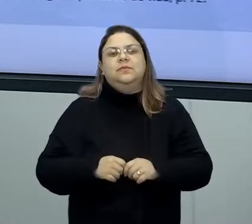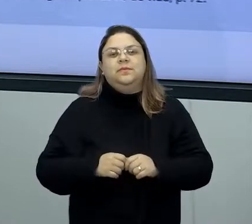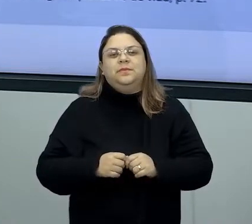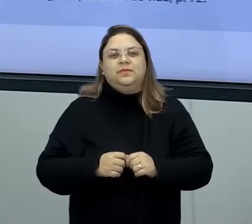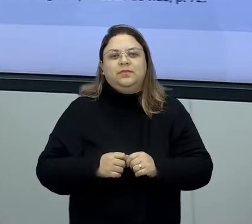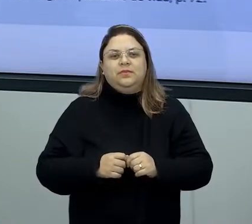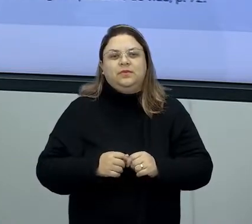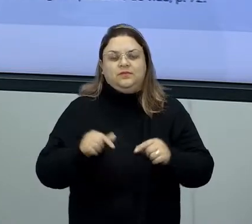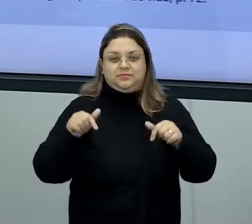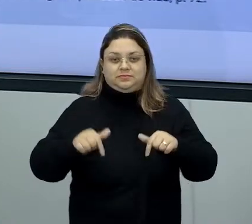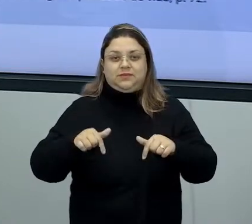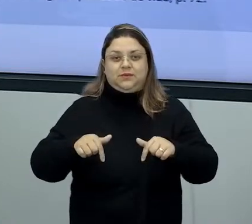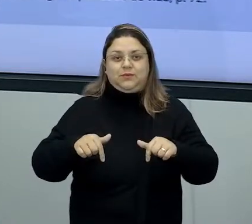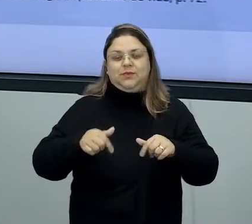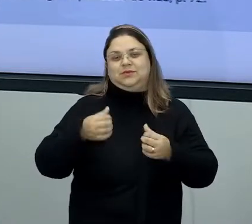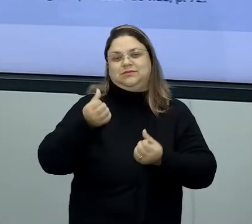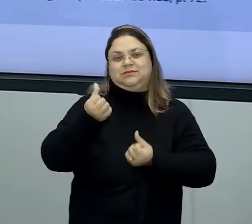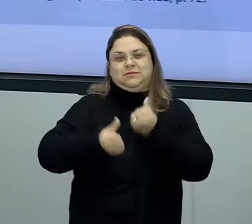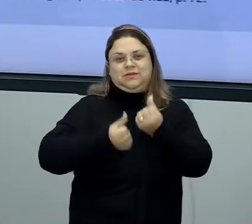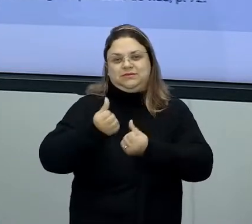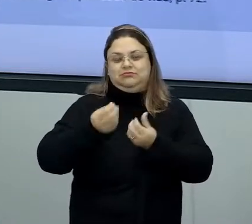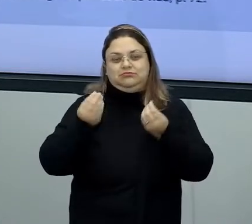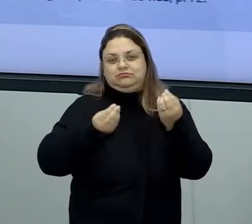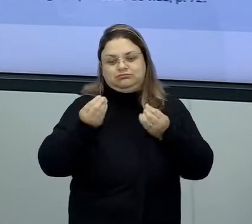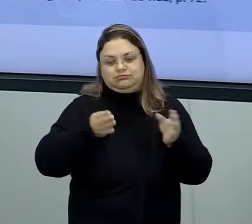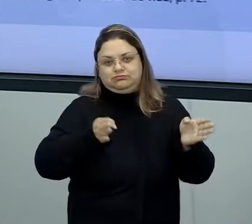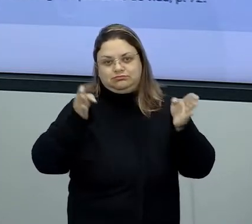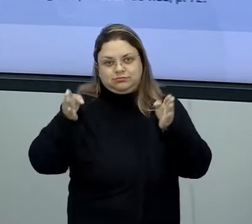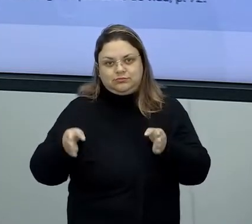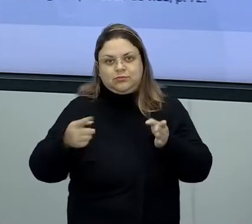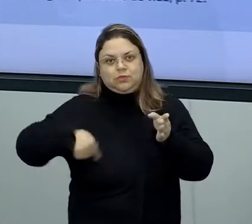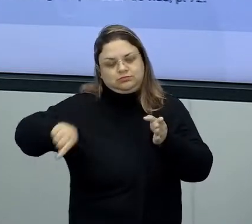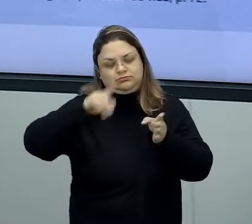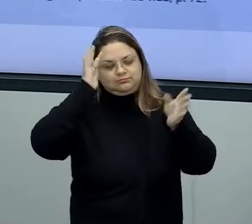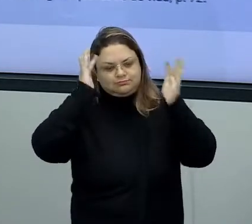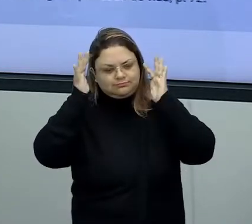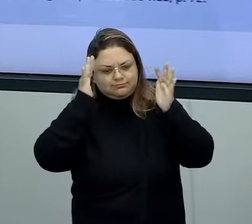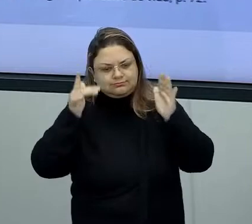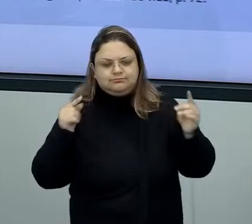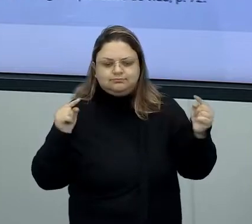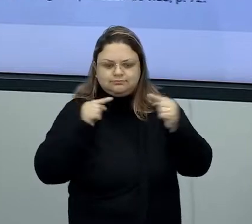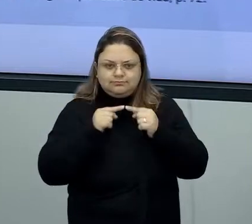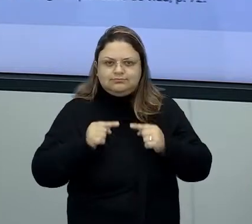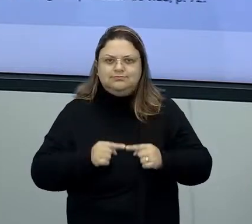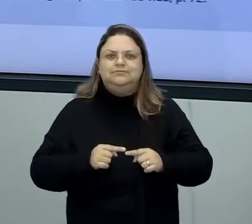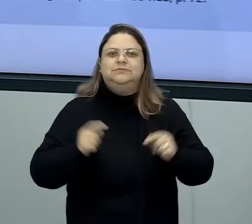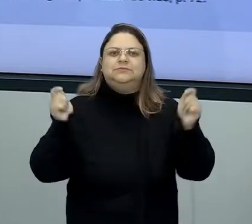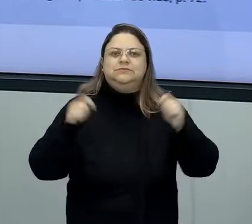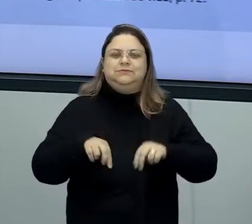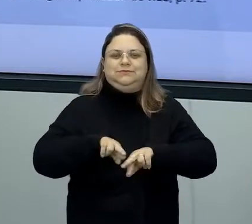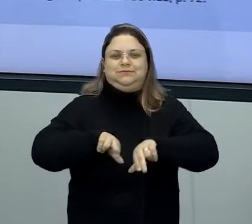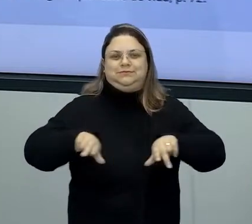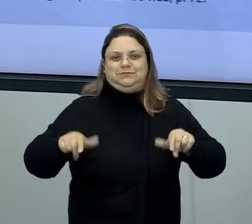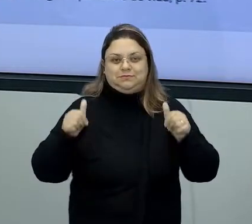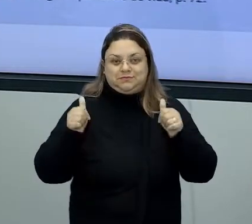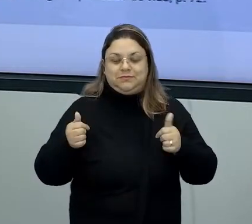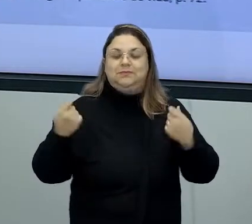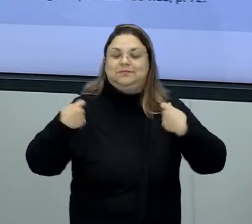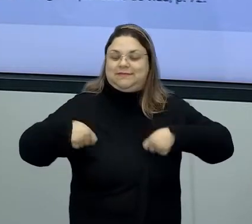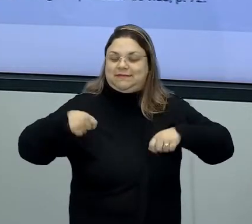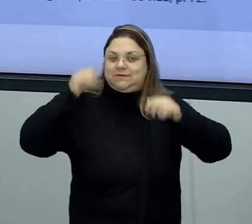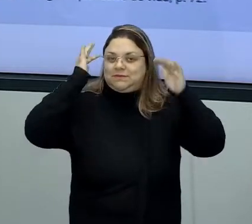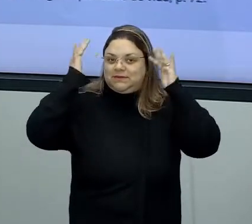esse semestre, enfim, para a gente pensar nessas possibilidades, ok? Então, a gente precisa pensar nesses